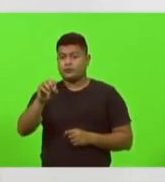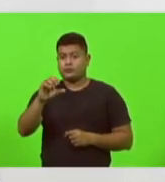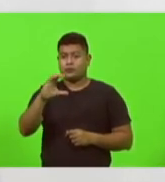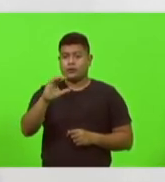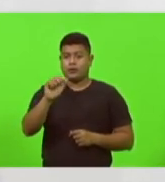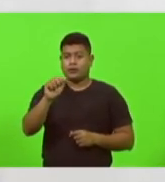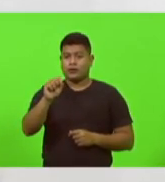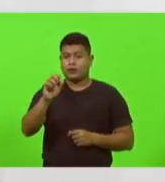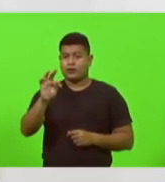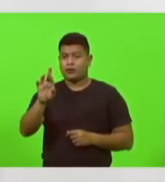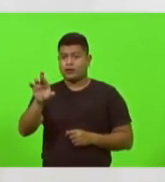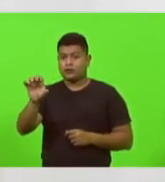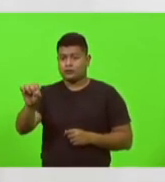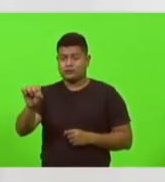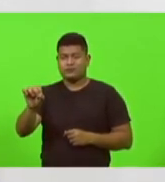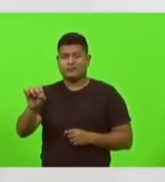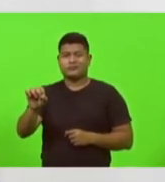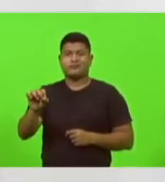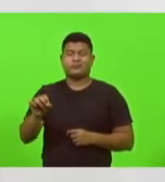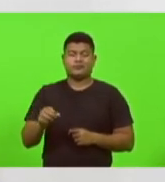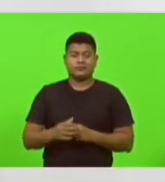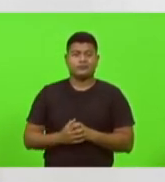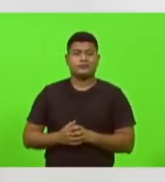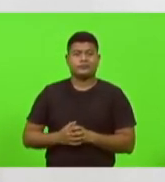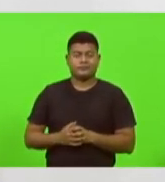Antônio Plínio de Castro e Silva.